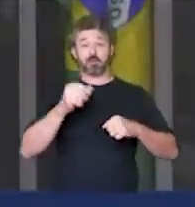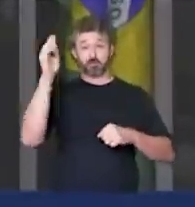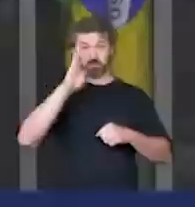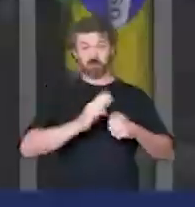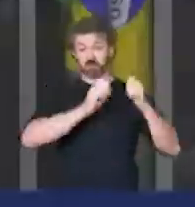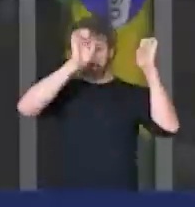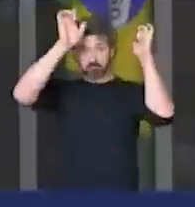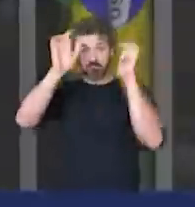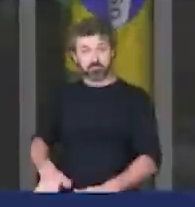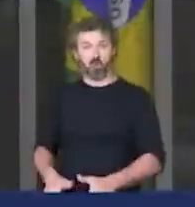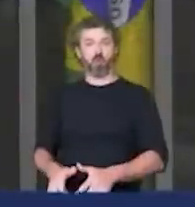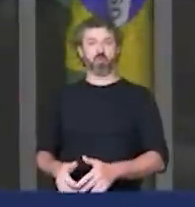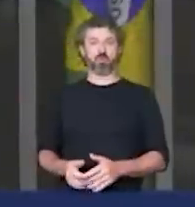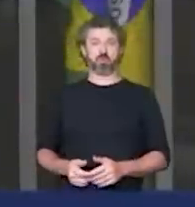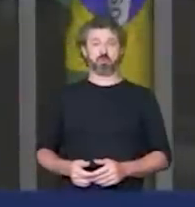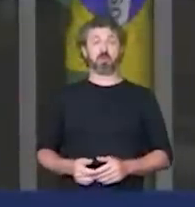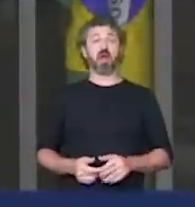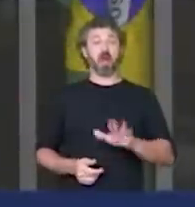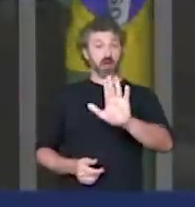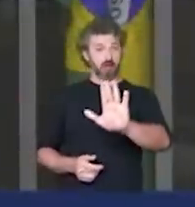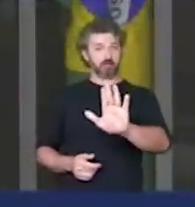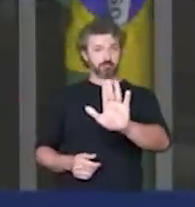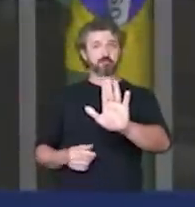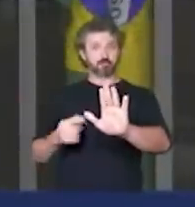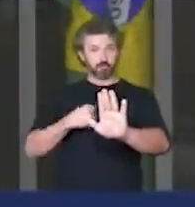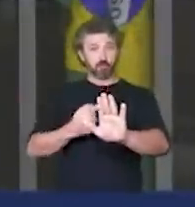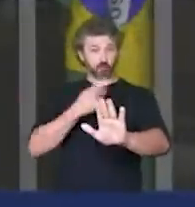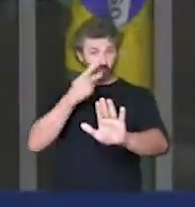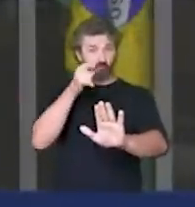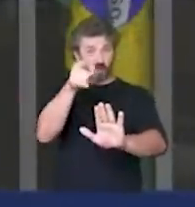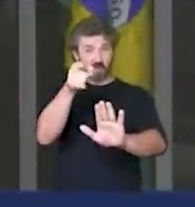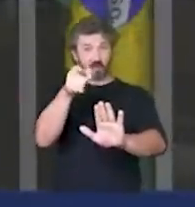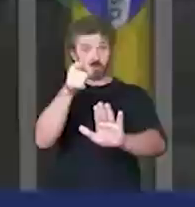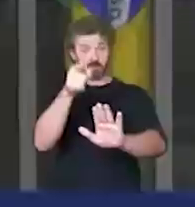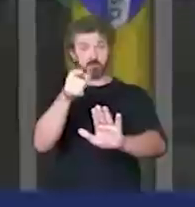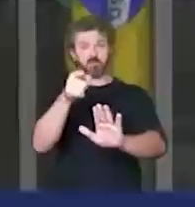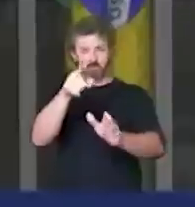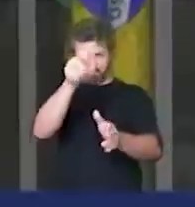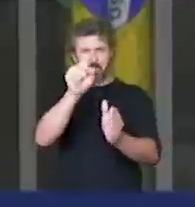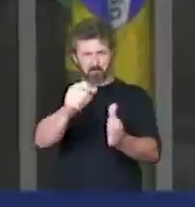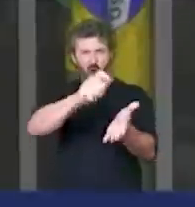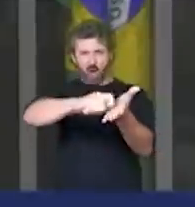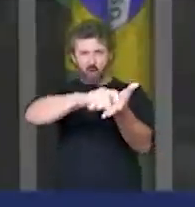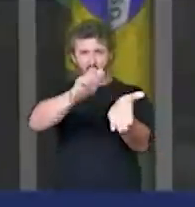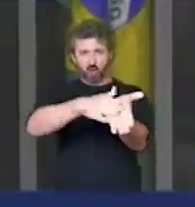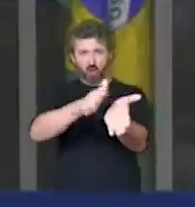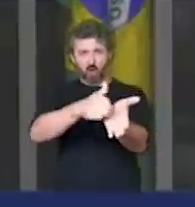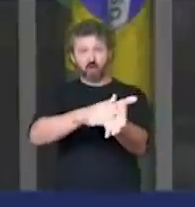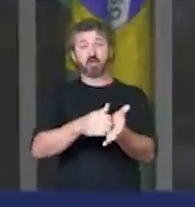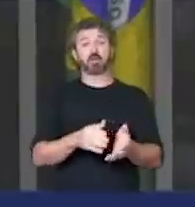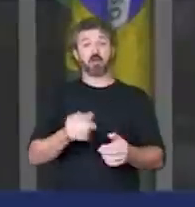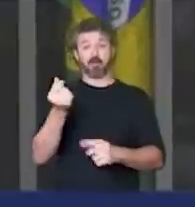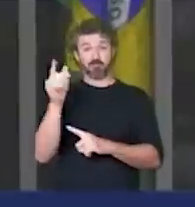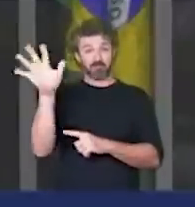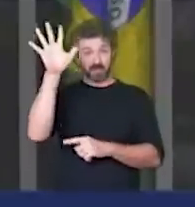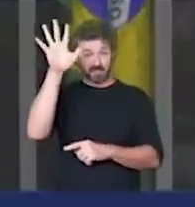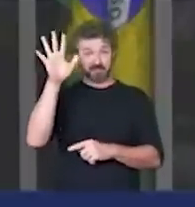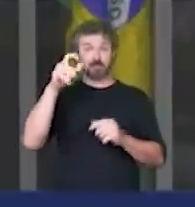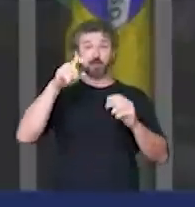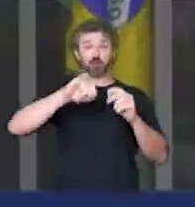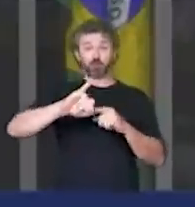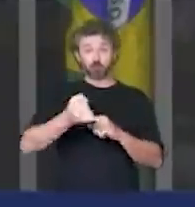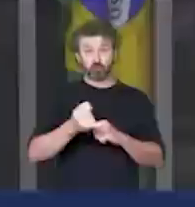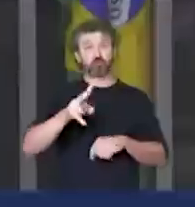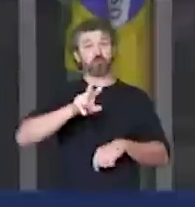país no fundo do poço. E anotem o que eu vou dizer, anotem o que eu vou dizer, a inflação e a taxa